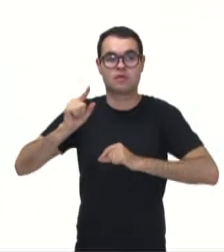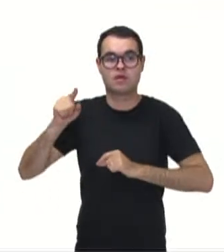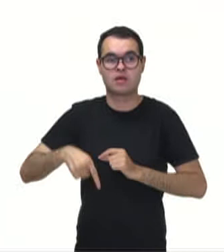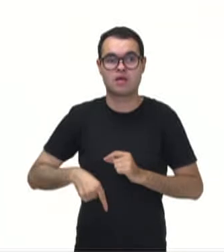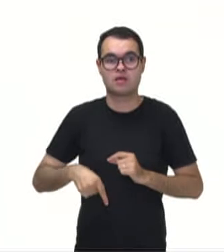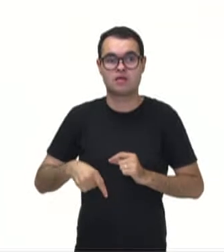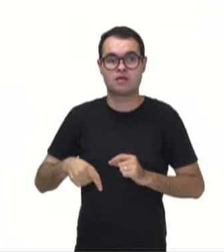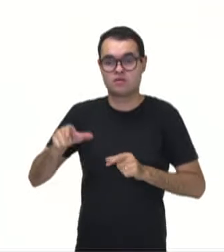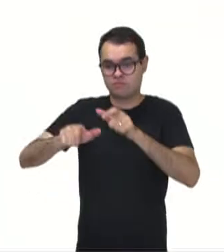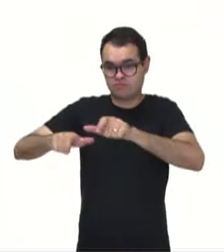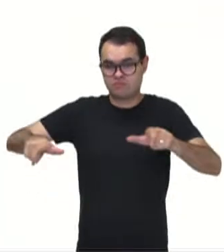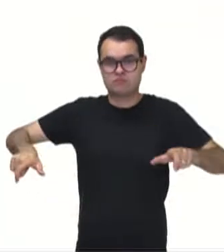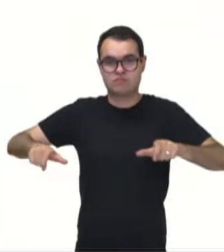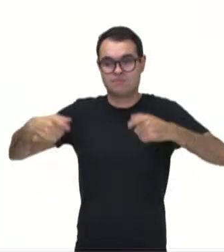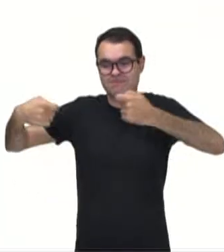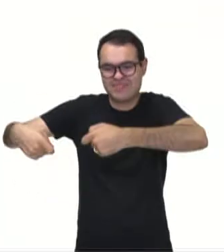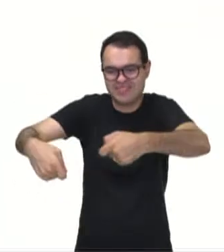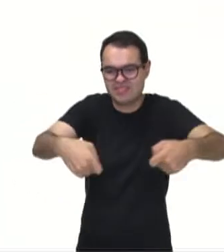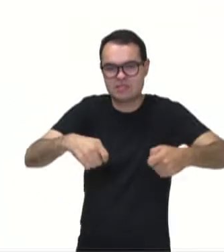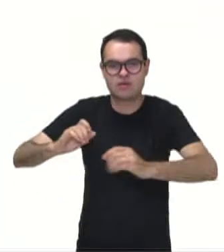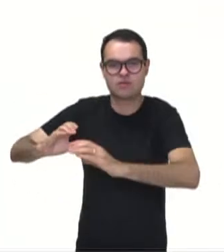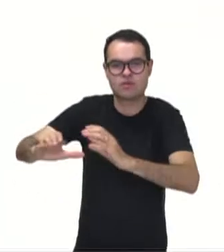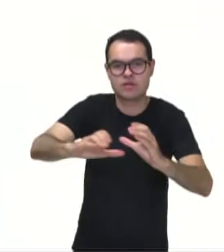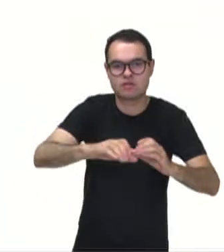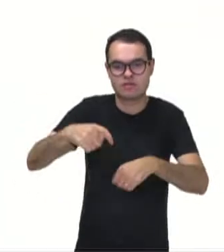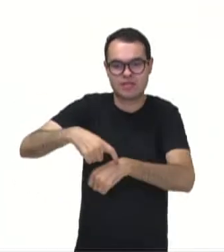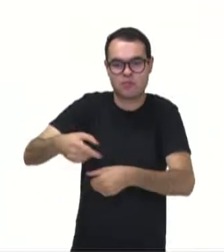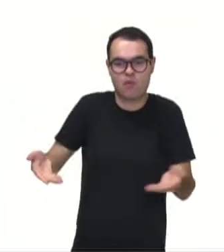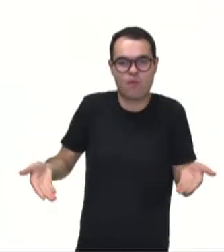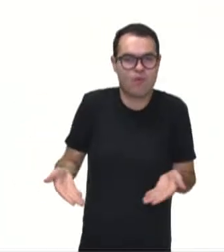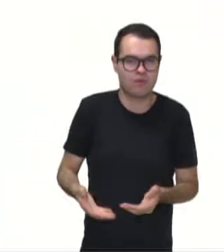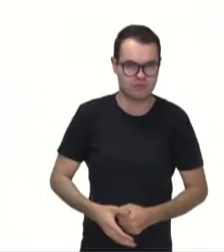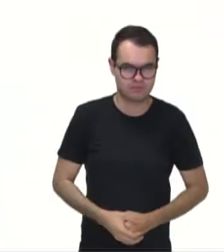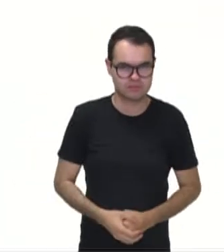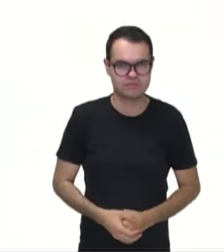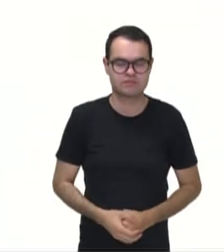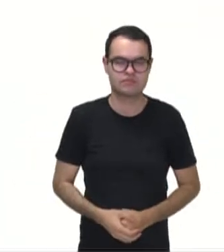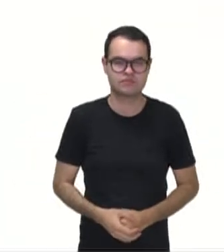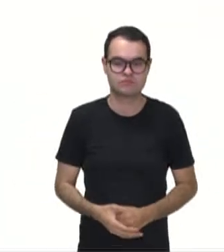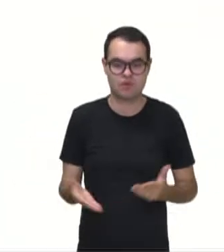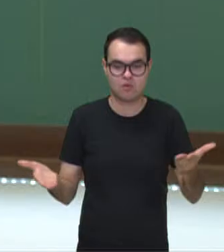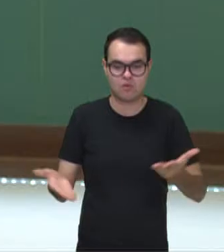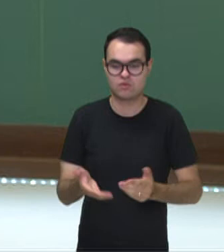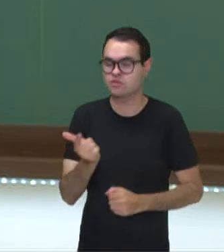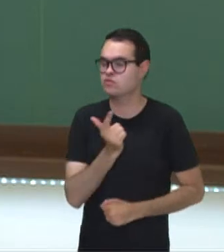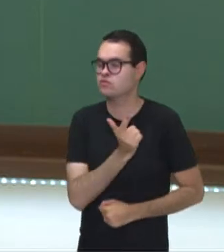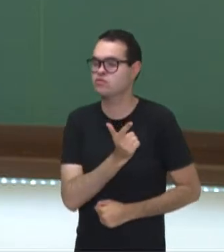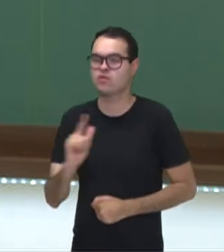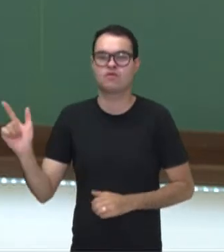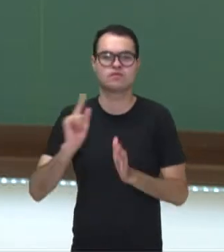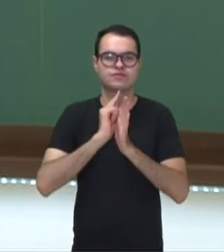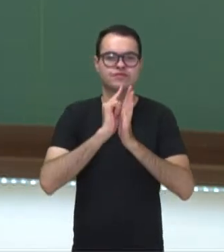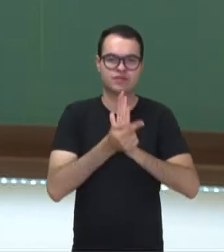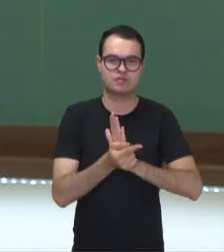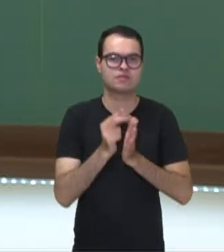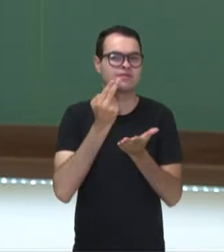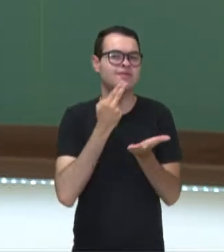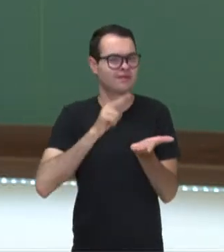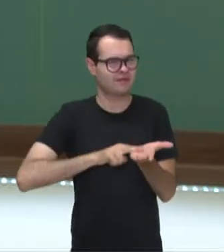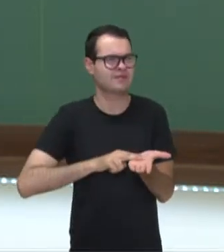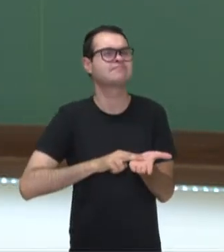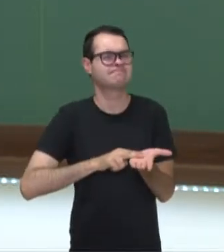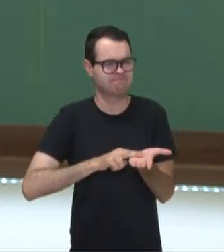las necesidades de su tiempo. Ou seja, hoje a gente tem um outro gênero aí de carta, uma